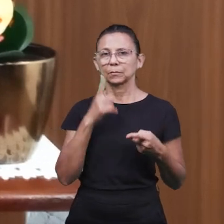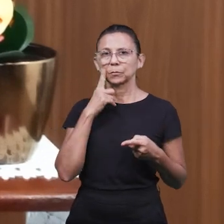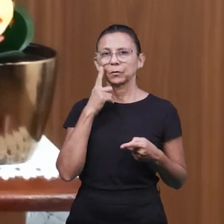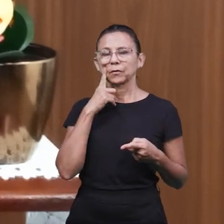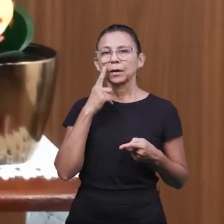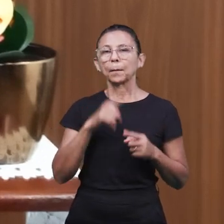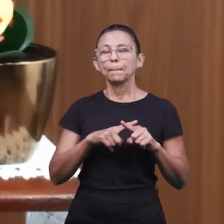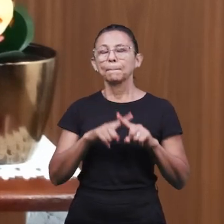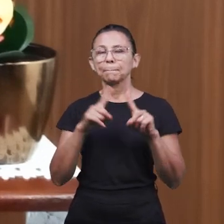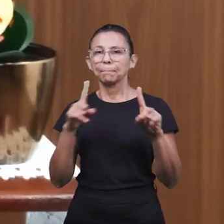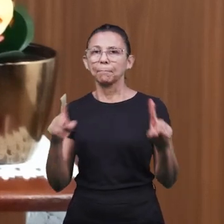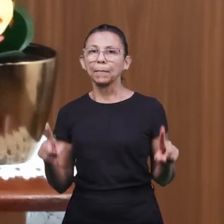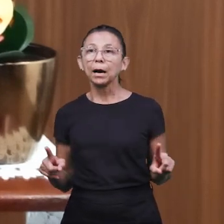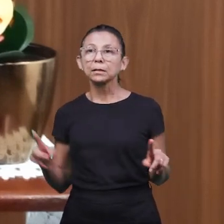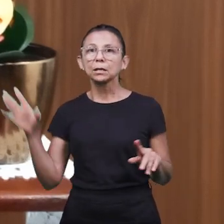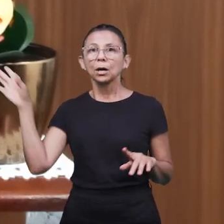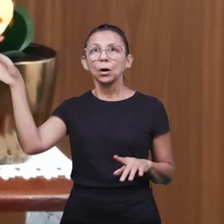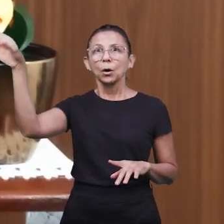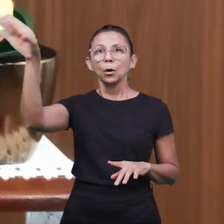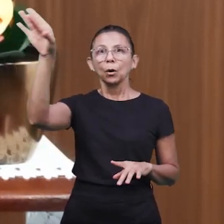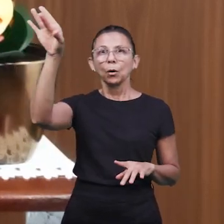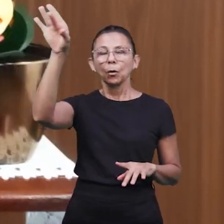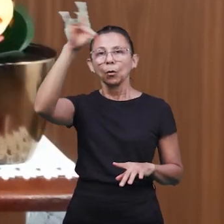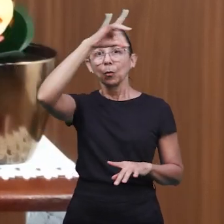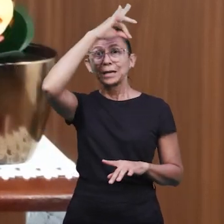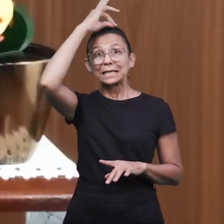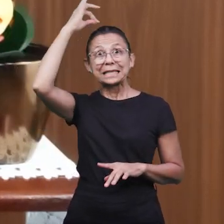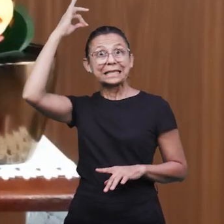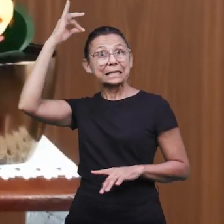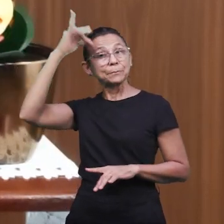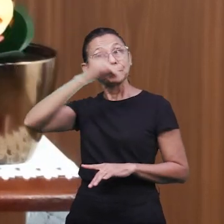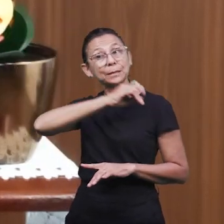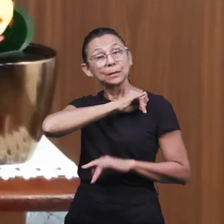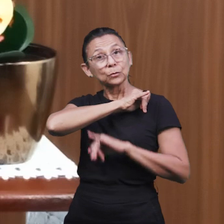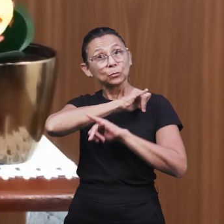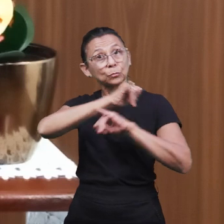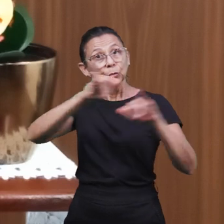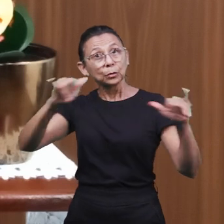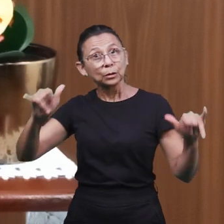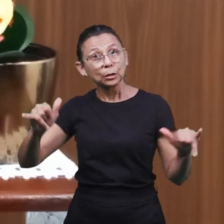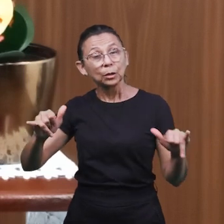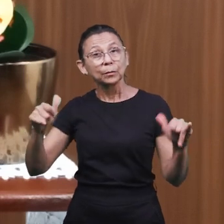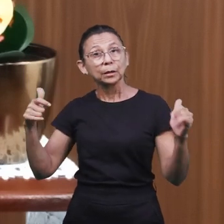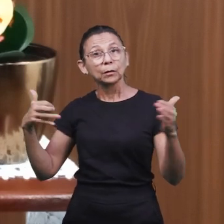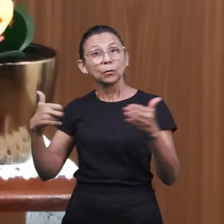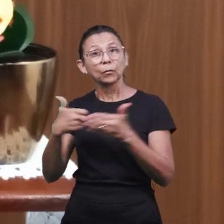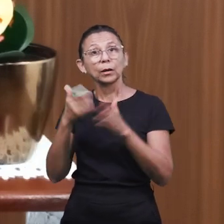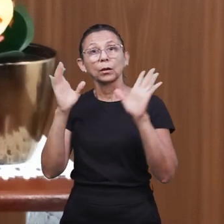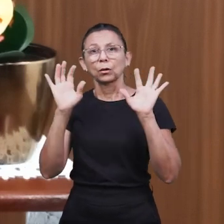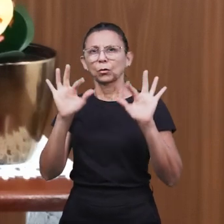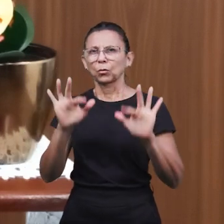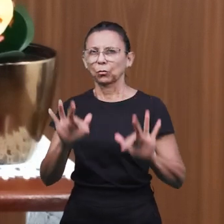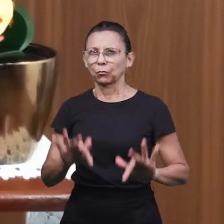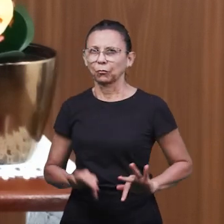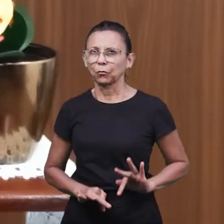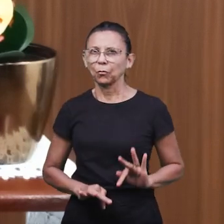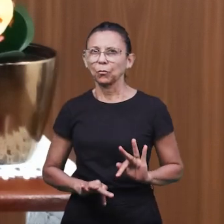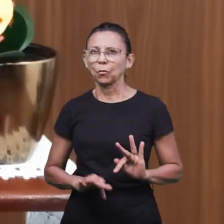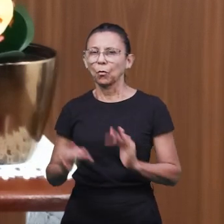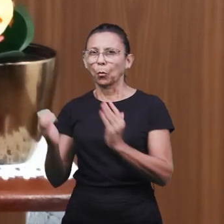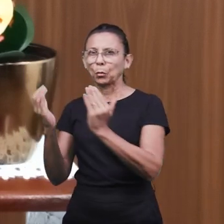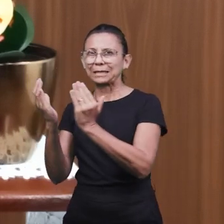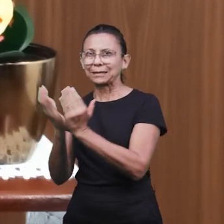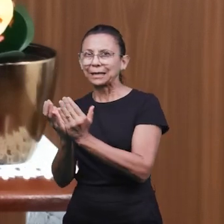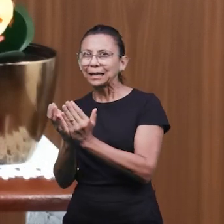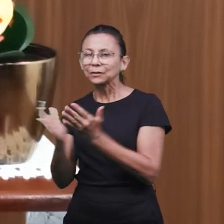assim: mas o Espírito expressamente diz que nos últimos tempos apostatarão alguns da